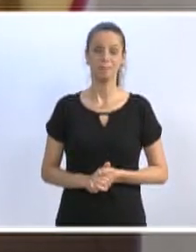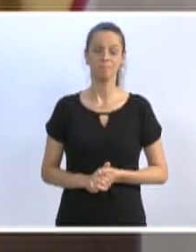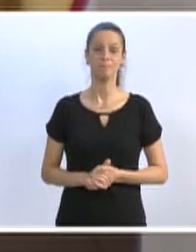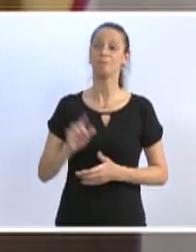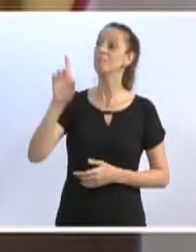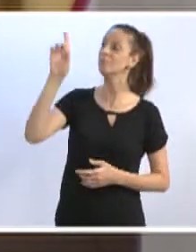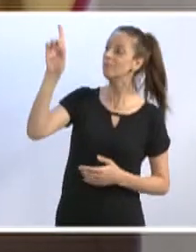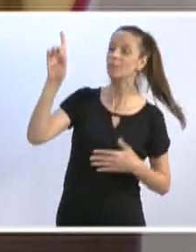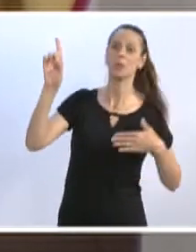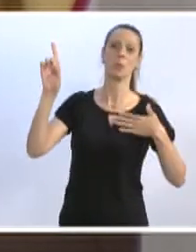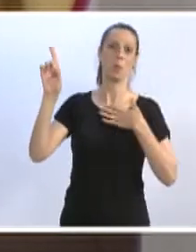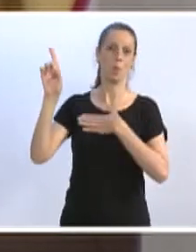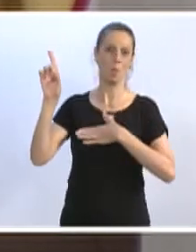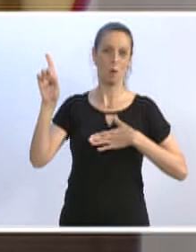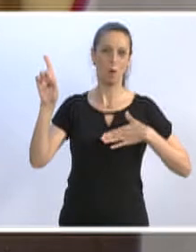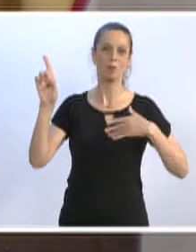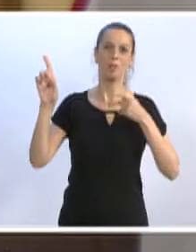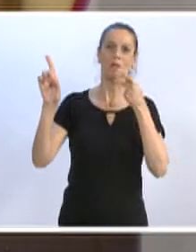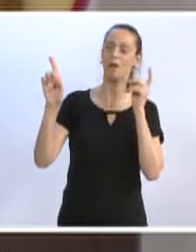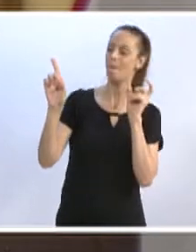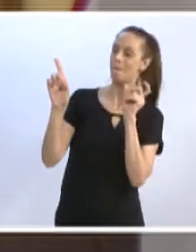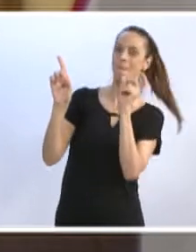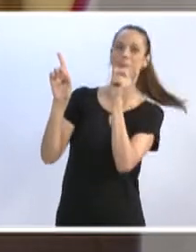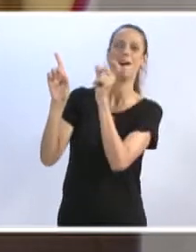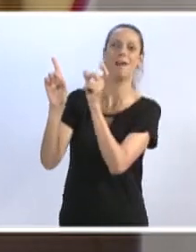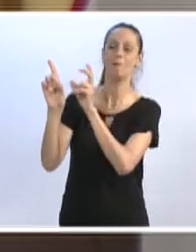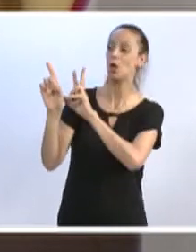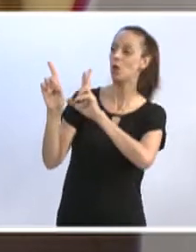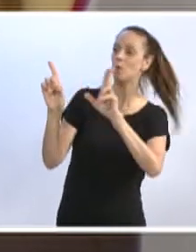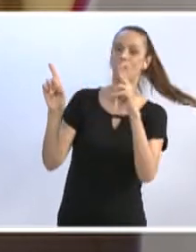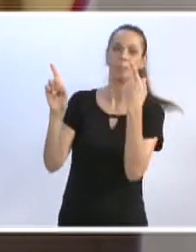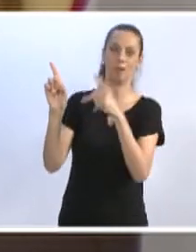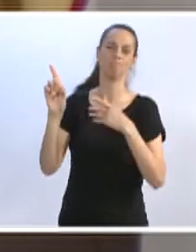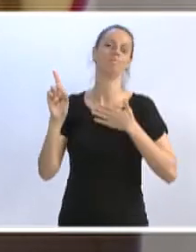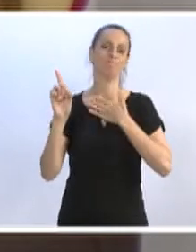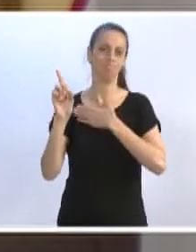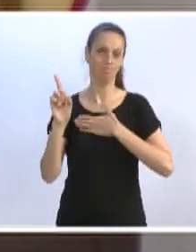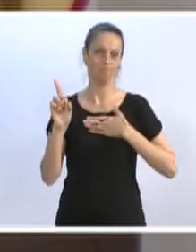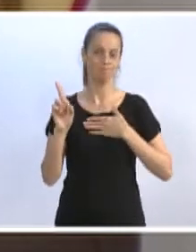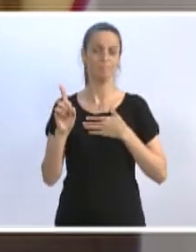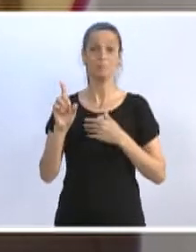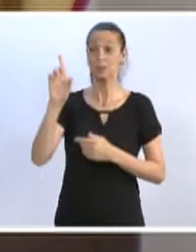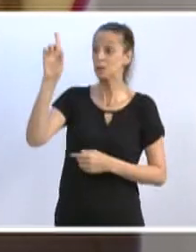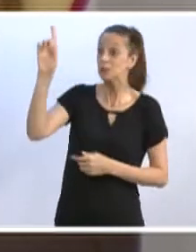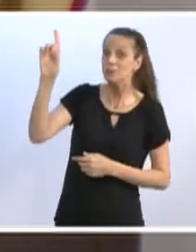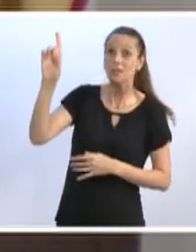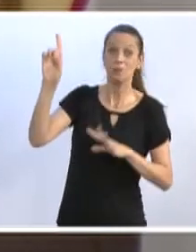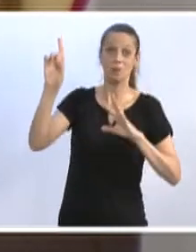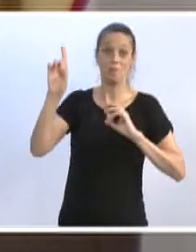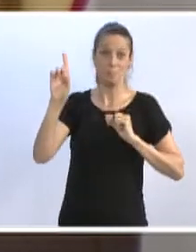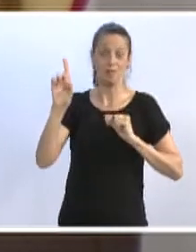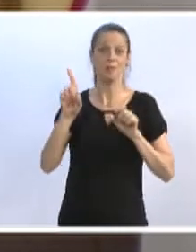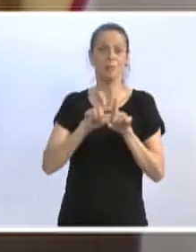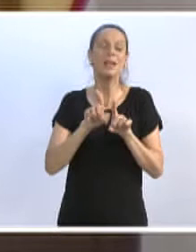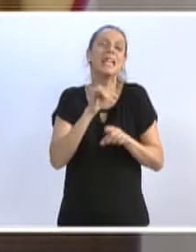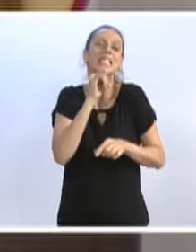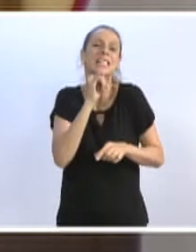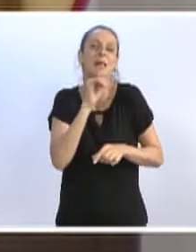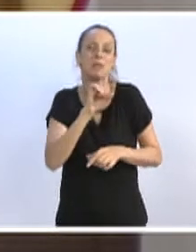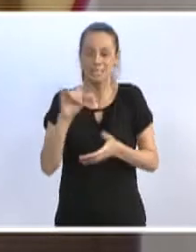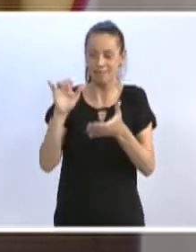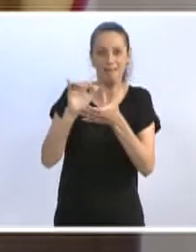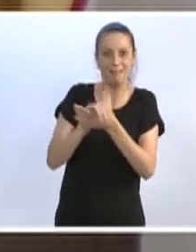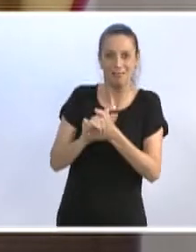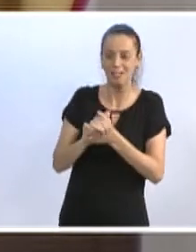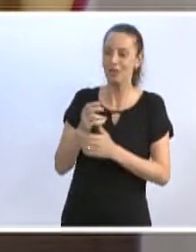Deus gosta que pronunciemos o seu nome. O nosso amado, a nossa amada gosta quando pronunciamos o